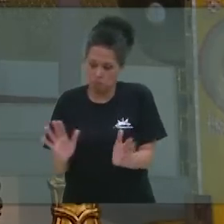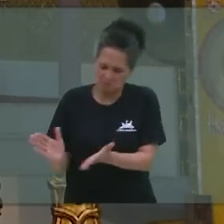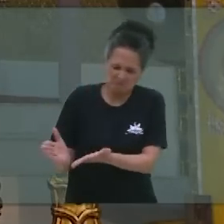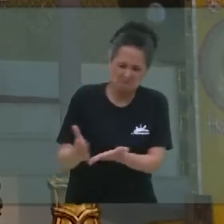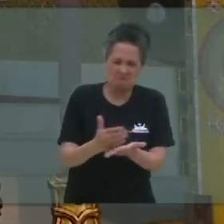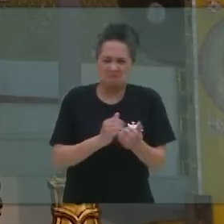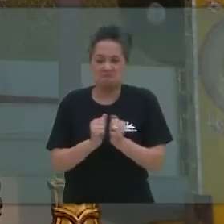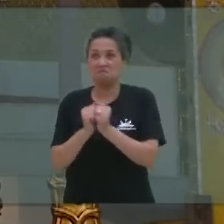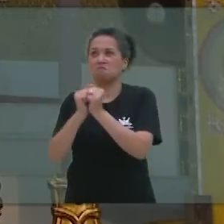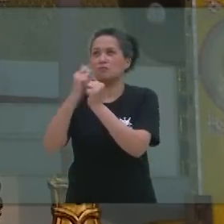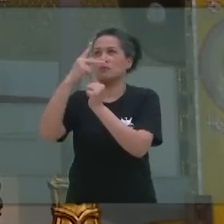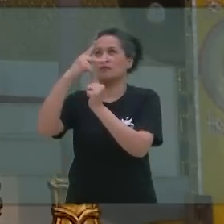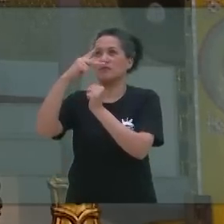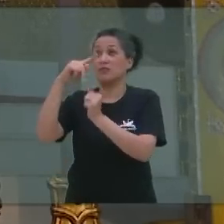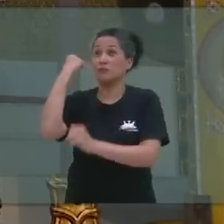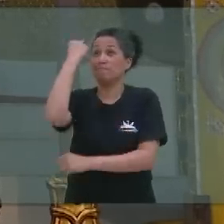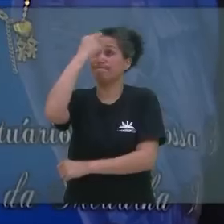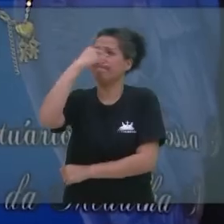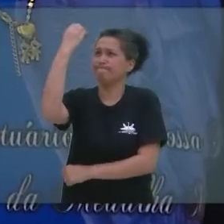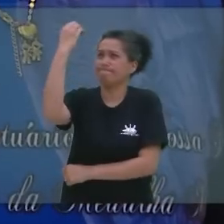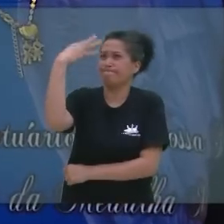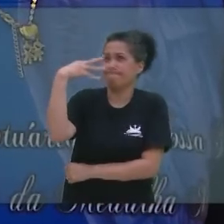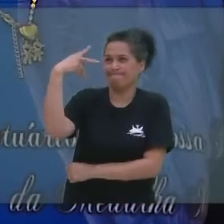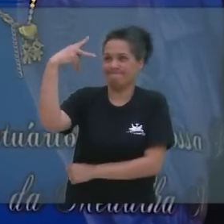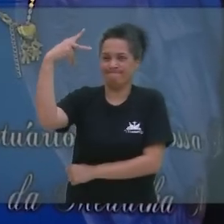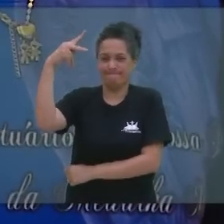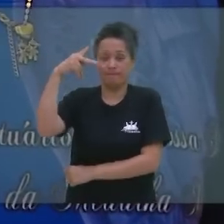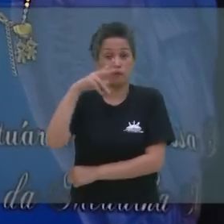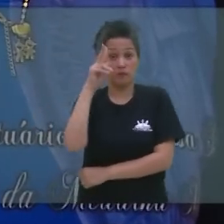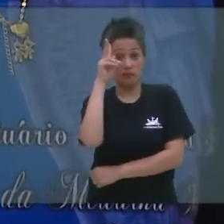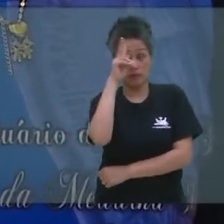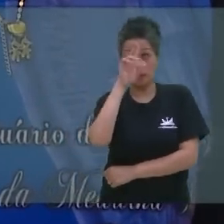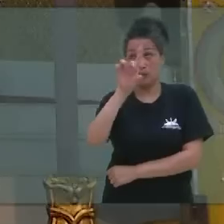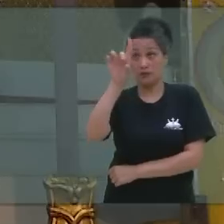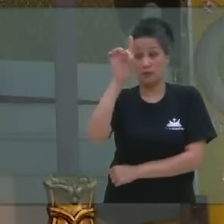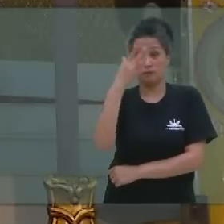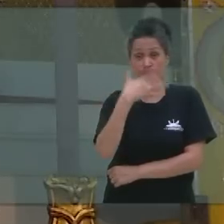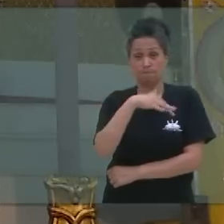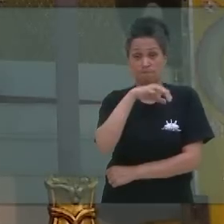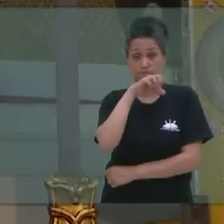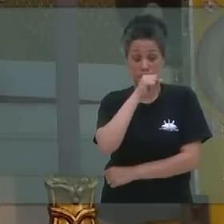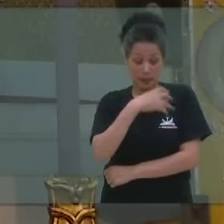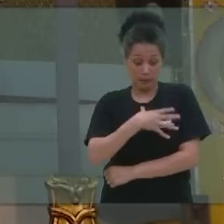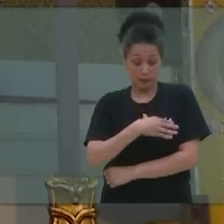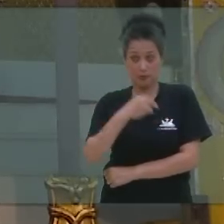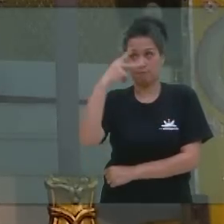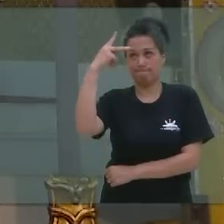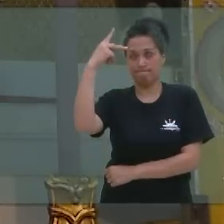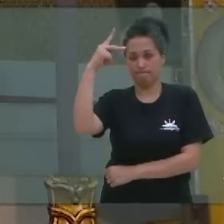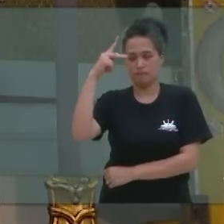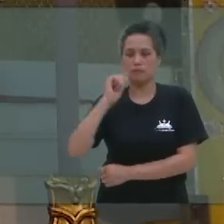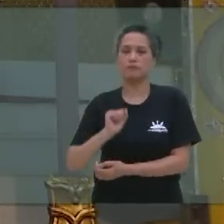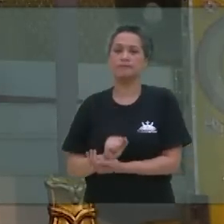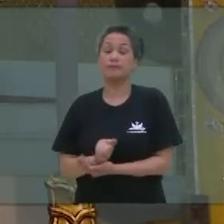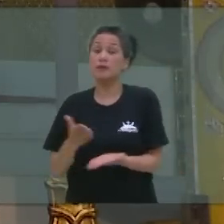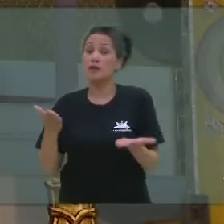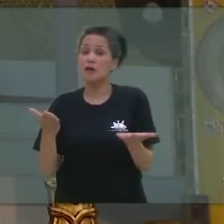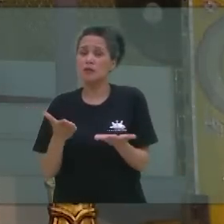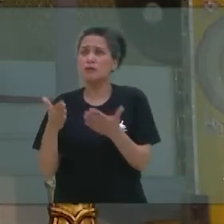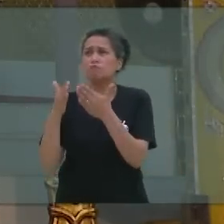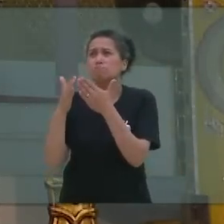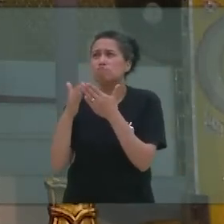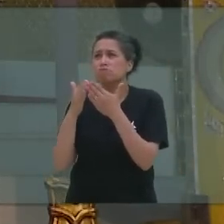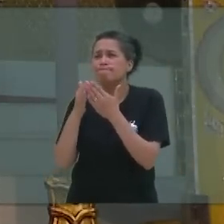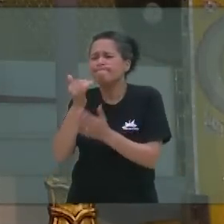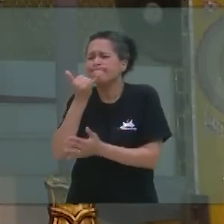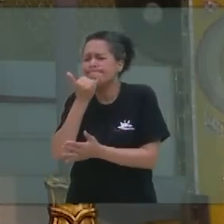vós, na luz da vossa face. Lembrai-vos, ó Pai, dos vossos filhos. Enfim, nós os pedimos, tende piedade de